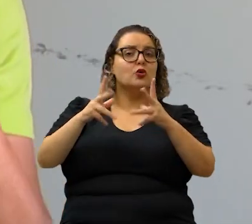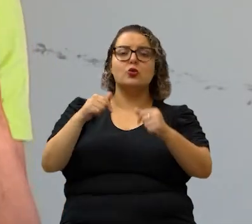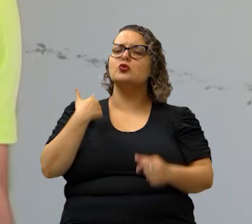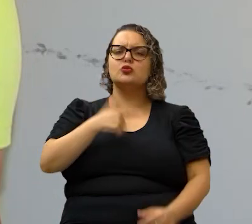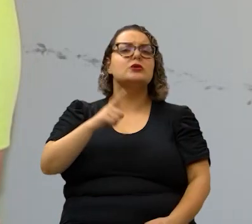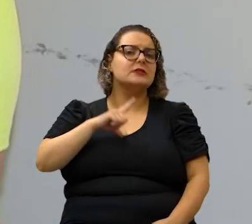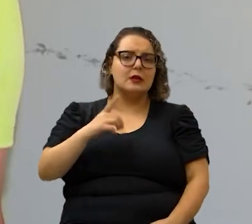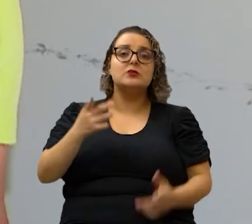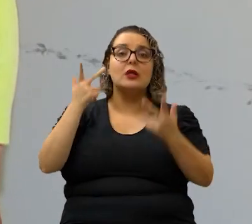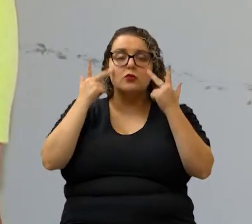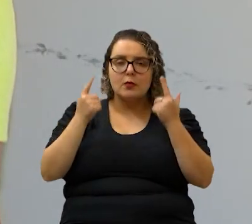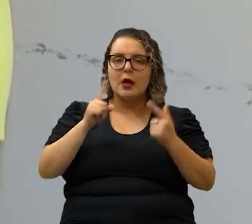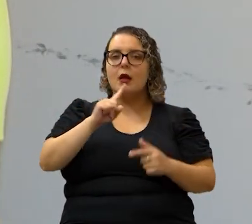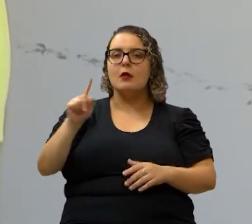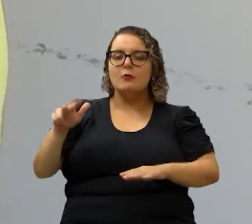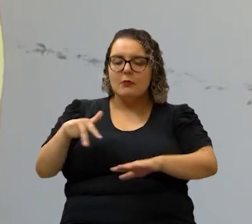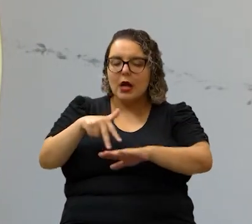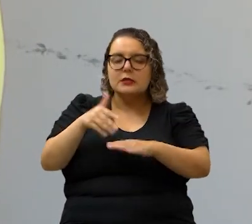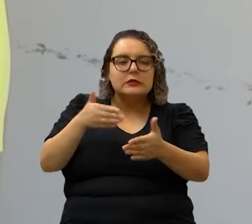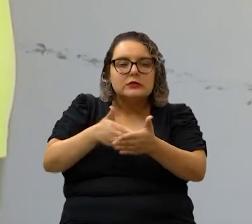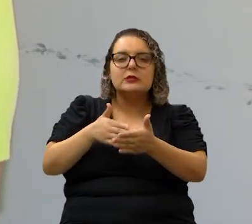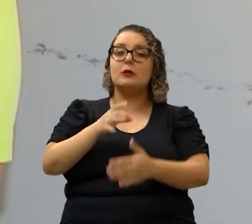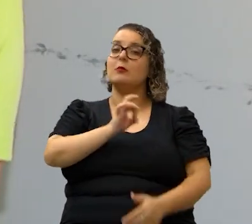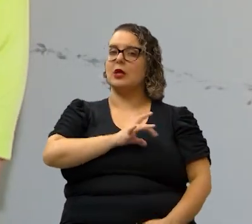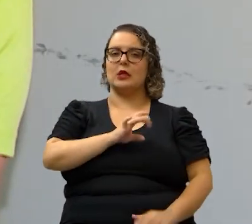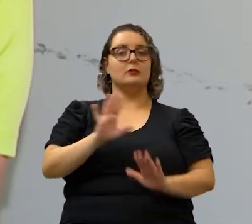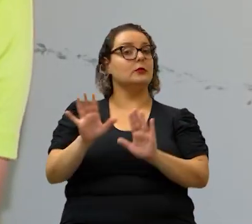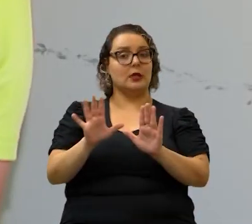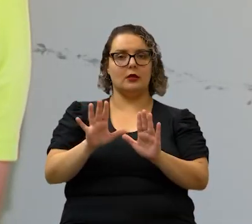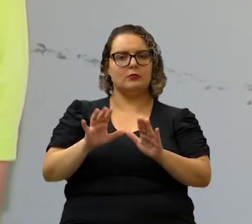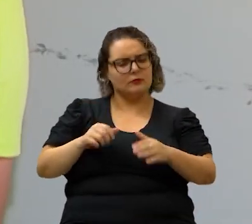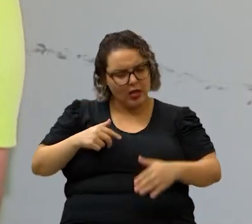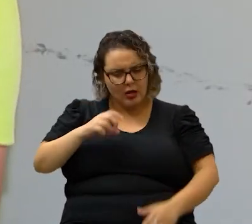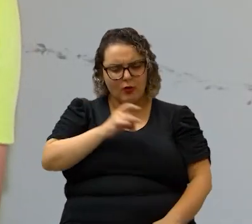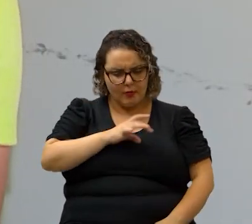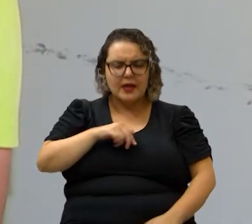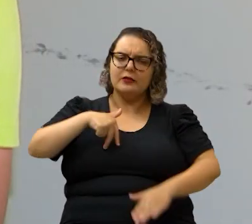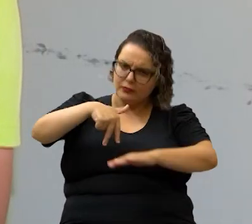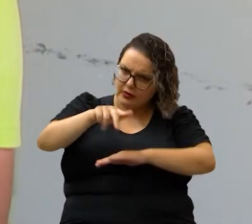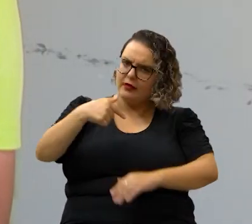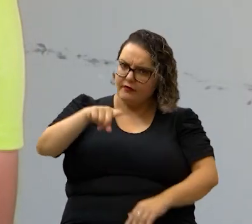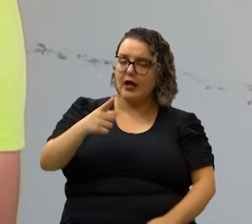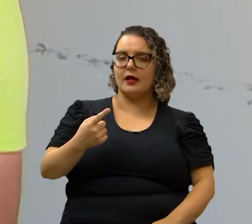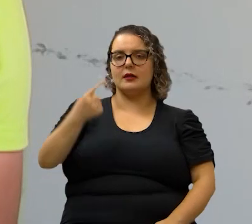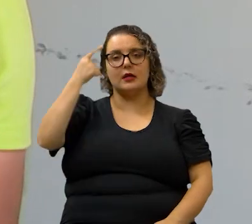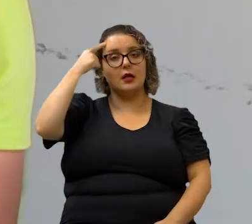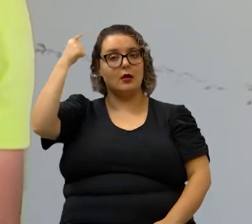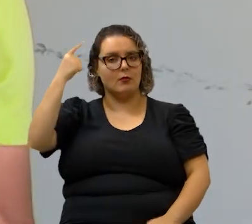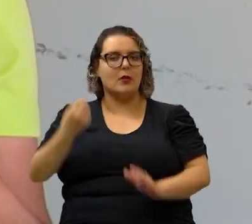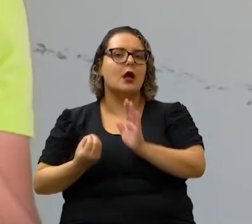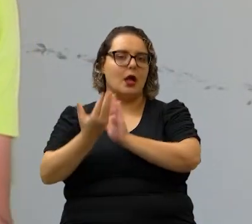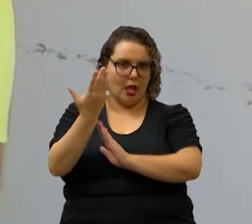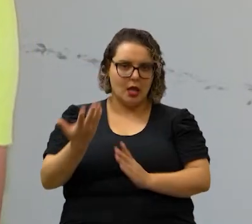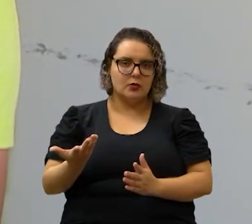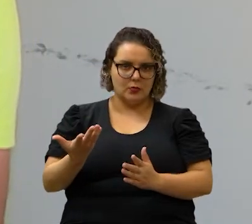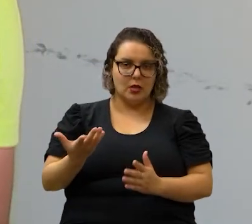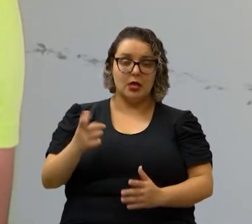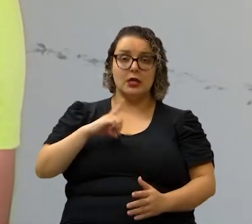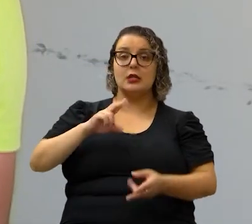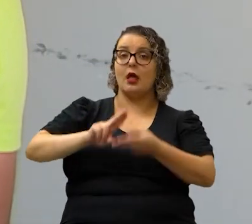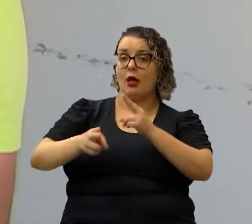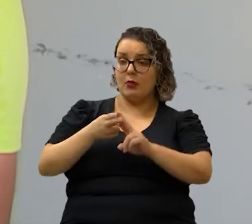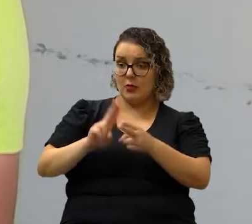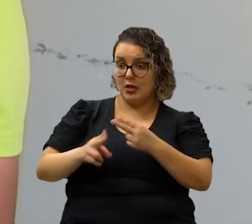tenho, todos nós temos. Mas não se veja limitado pelo seu medo. Então, crie uma ideia, né, alinhado àquilo que você já